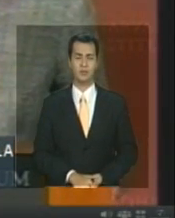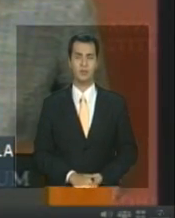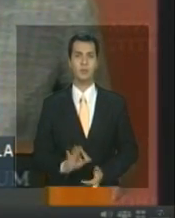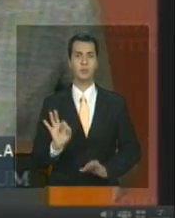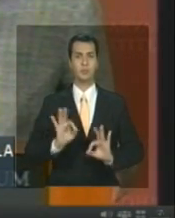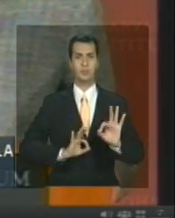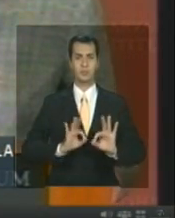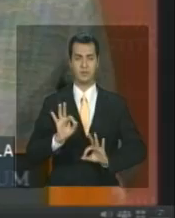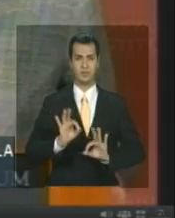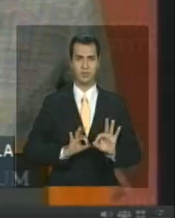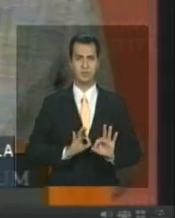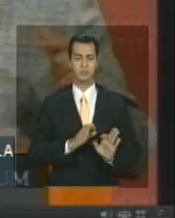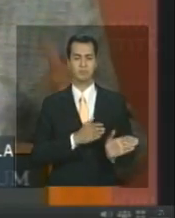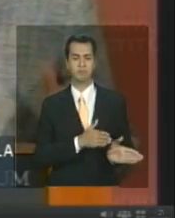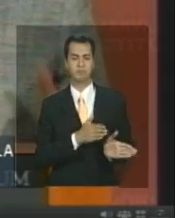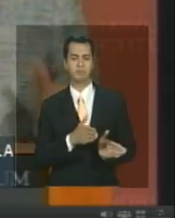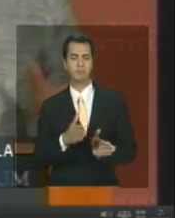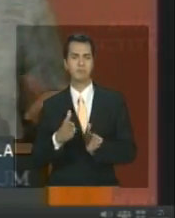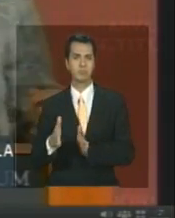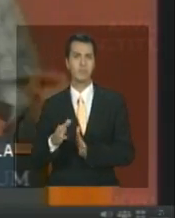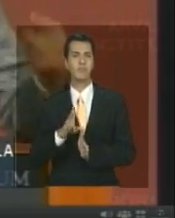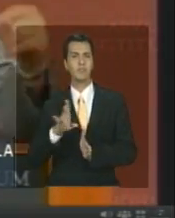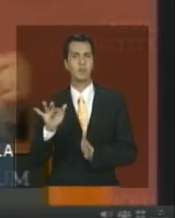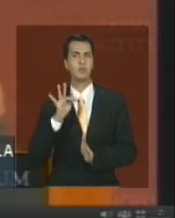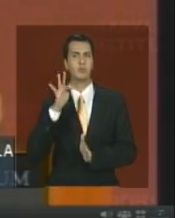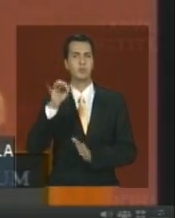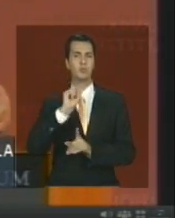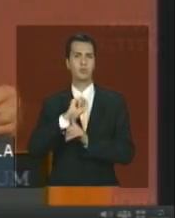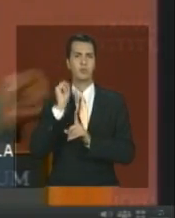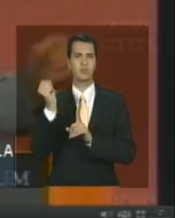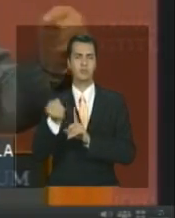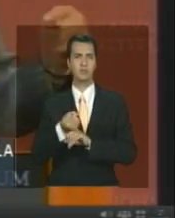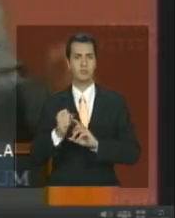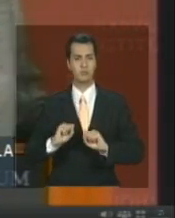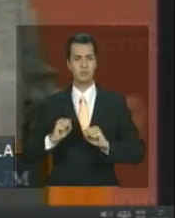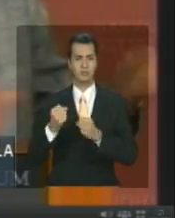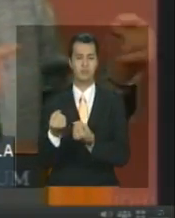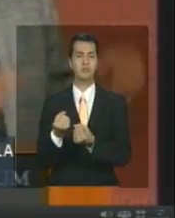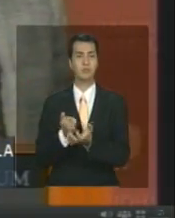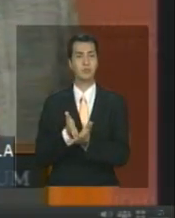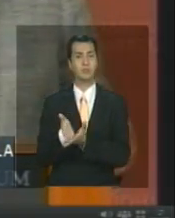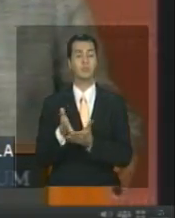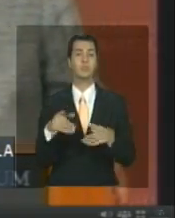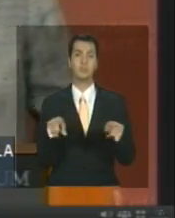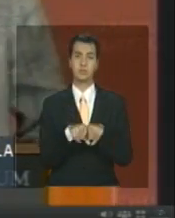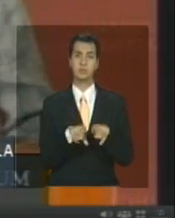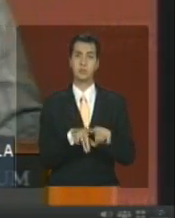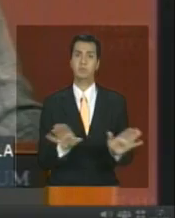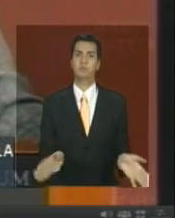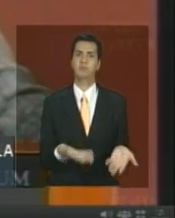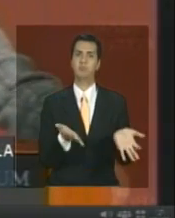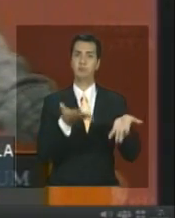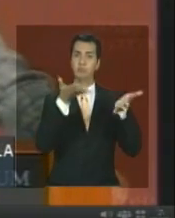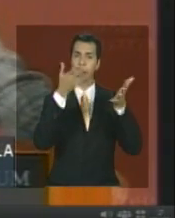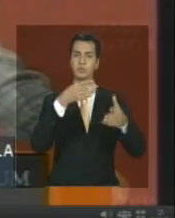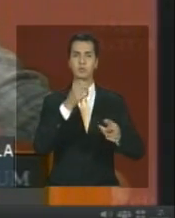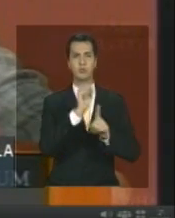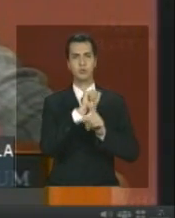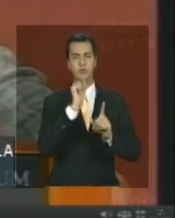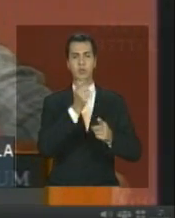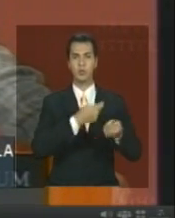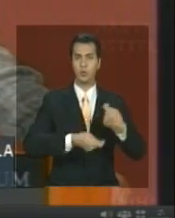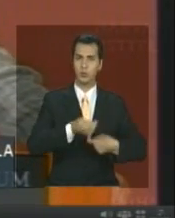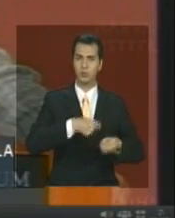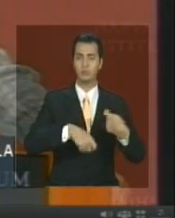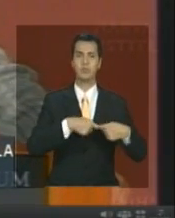processo para dar estabilidade social, mas, sobretudo, como uma força impulsionadora econômica de grande